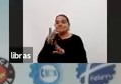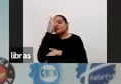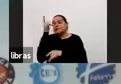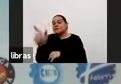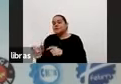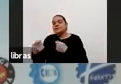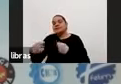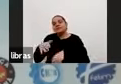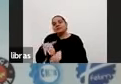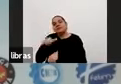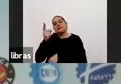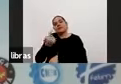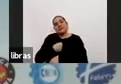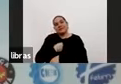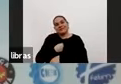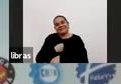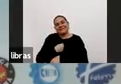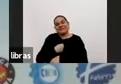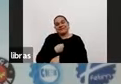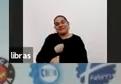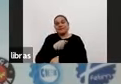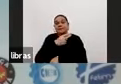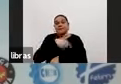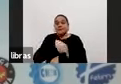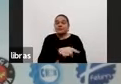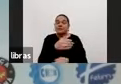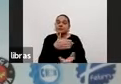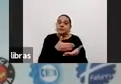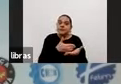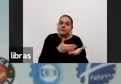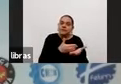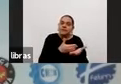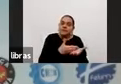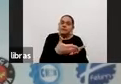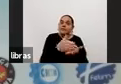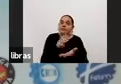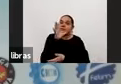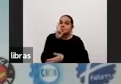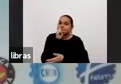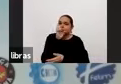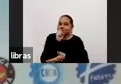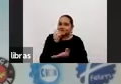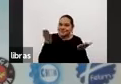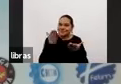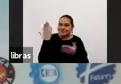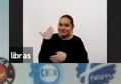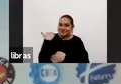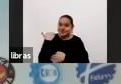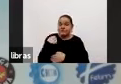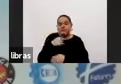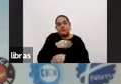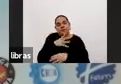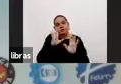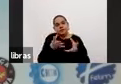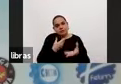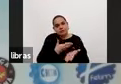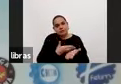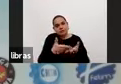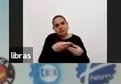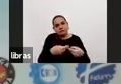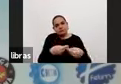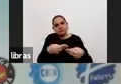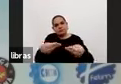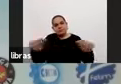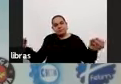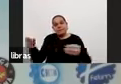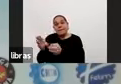E eles fizeram isso. Eles começaram no sábado agora, na região da, no bairro